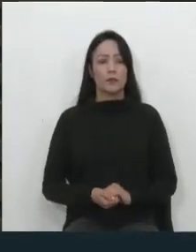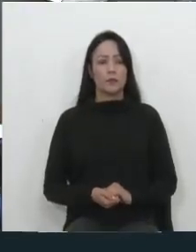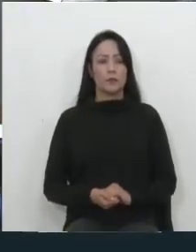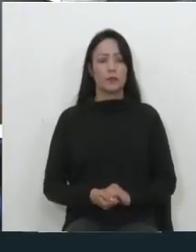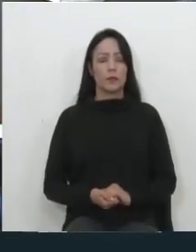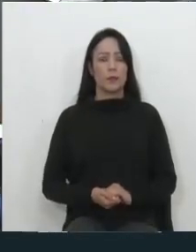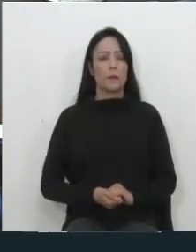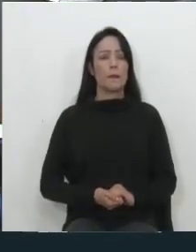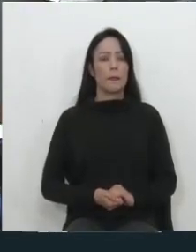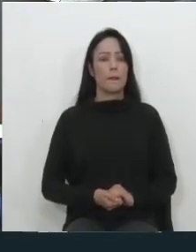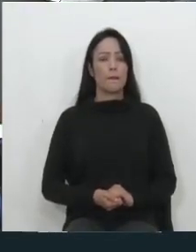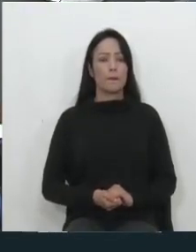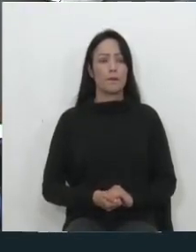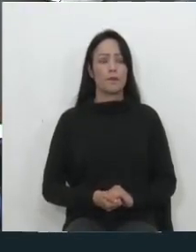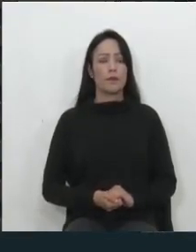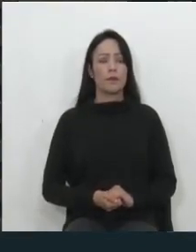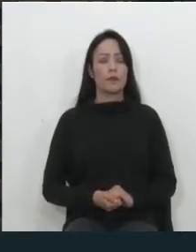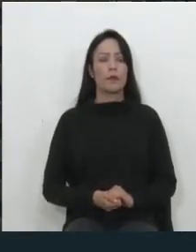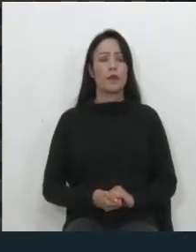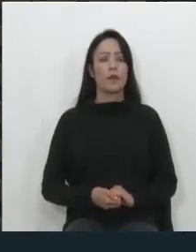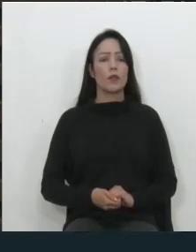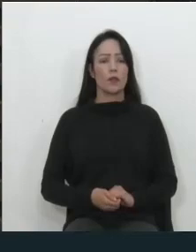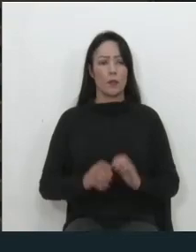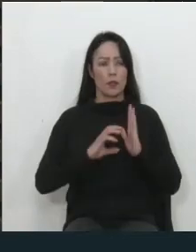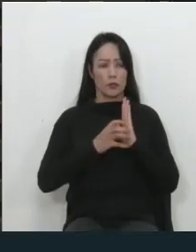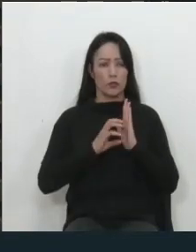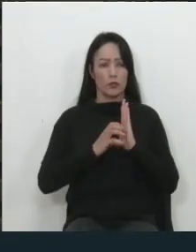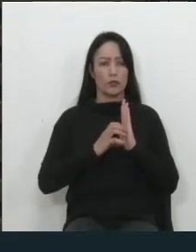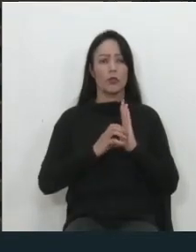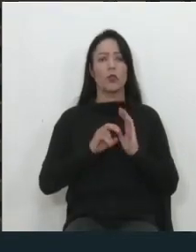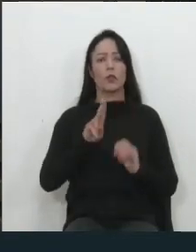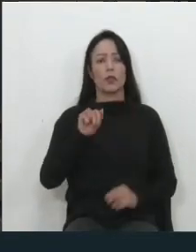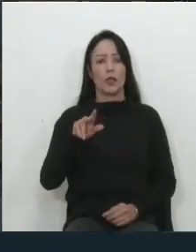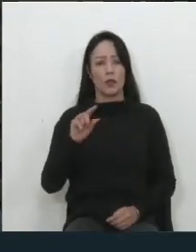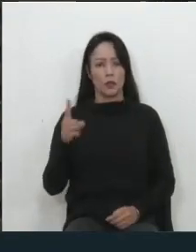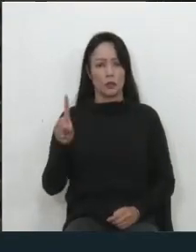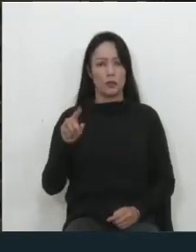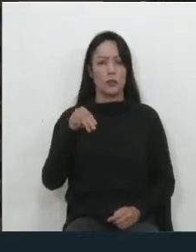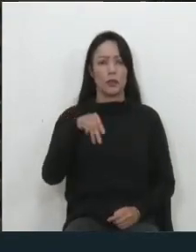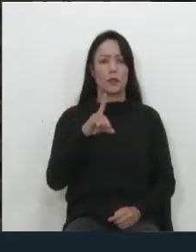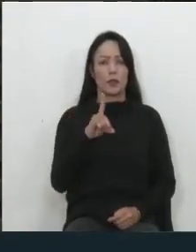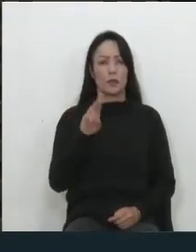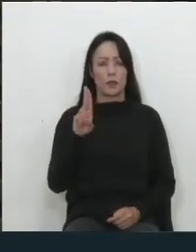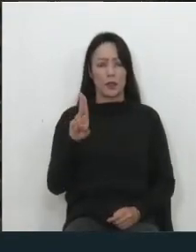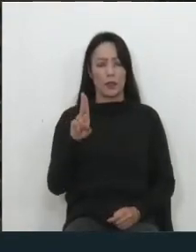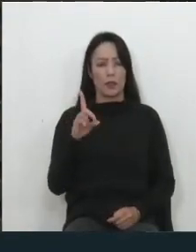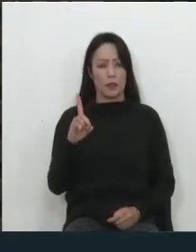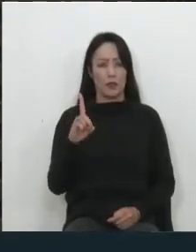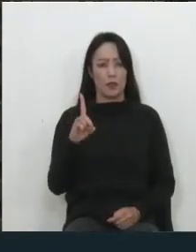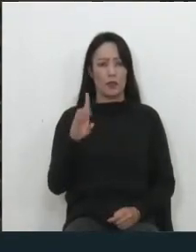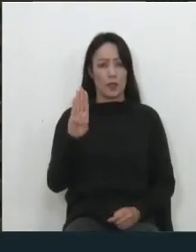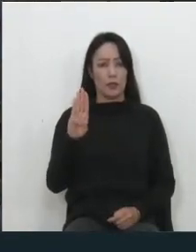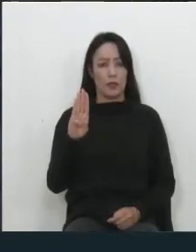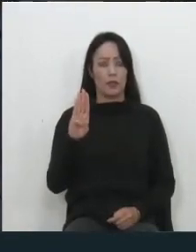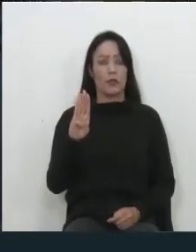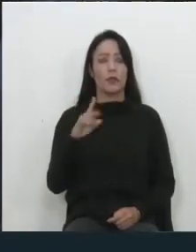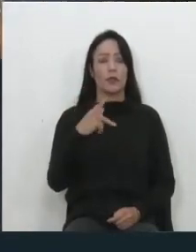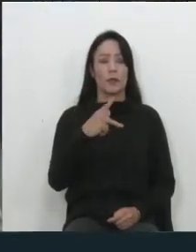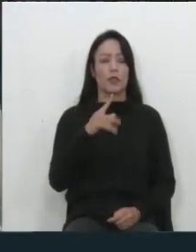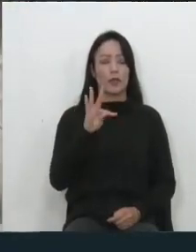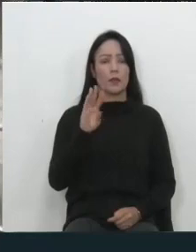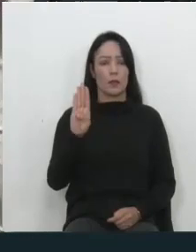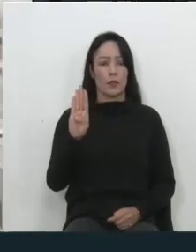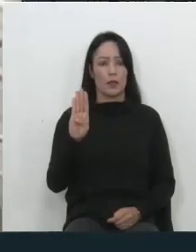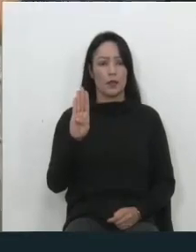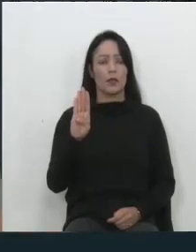Sim, vereador. União Brasil, o MDB, o PSOL, PTB, que já tinha declinado, e o Agir. Ficou